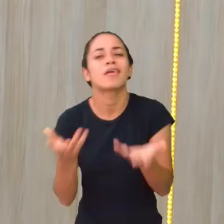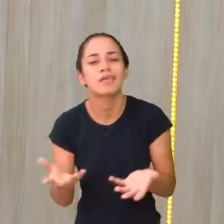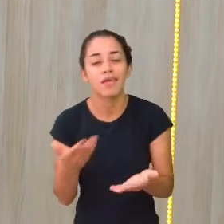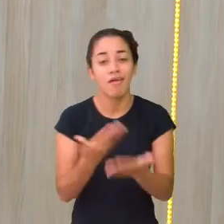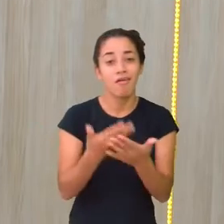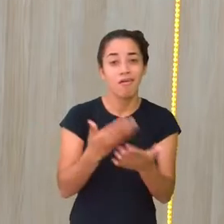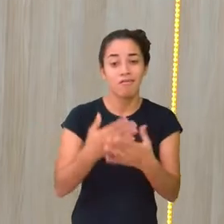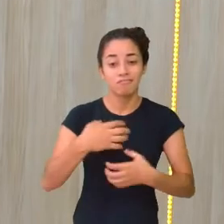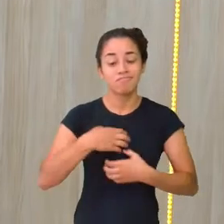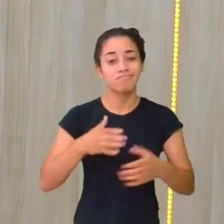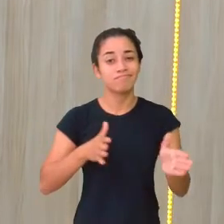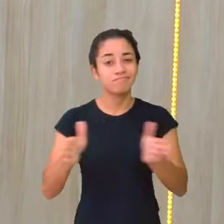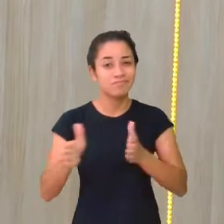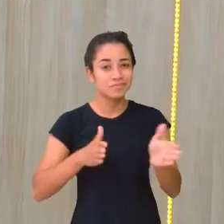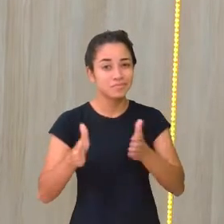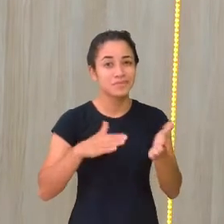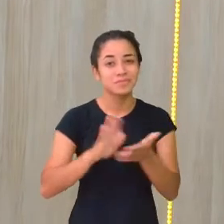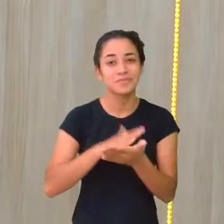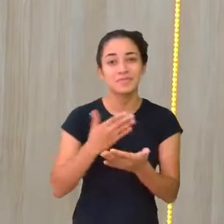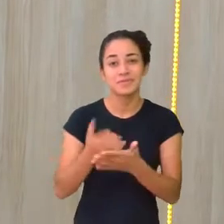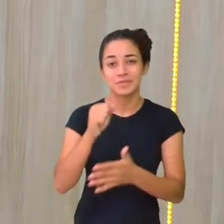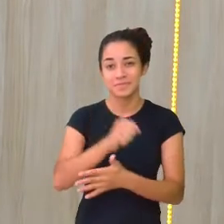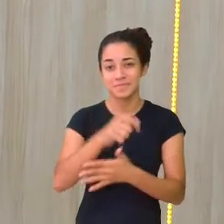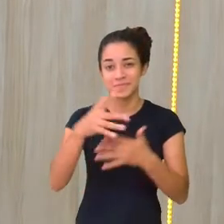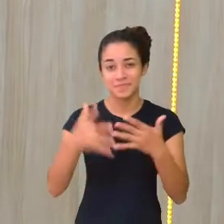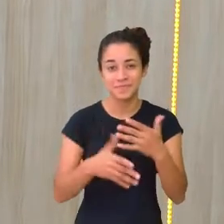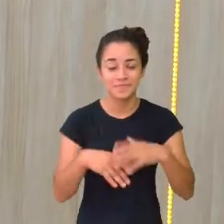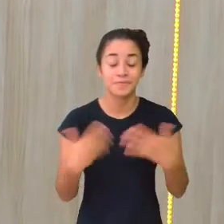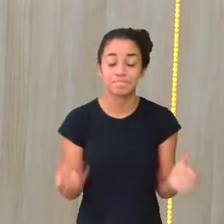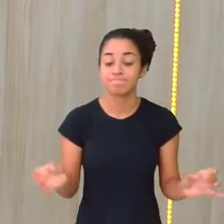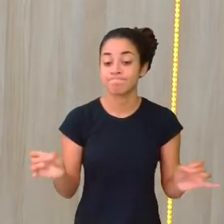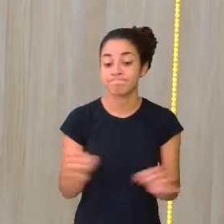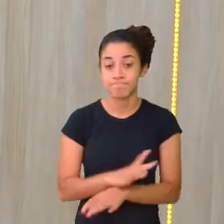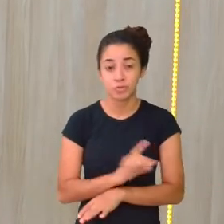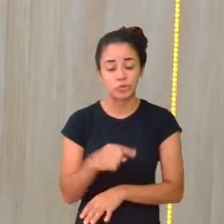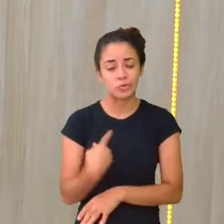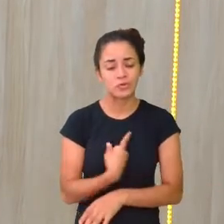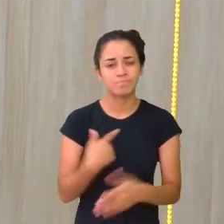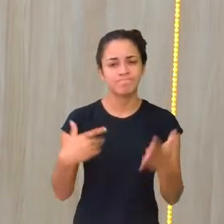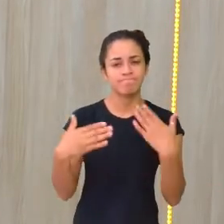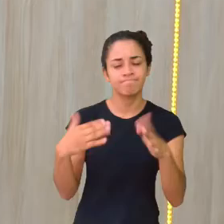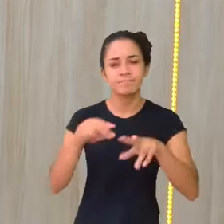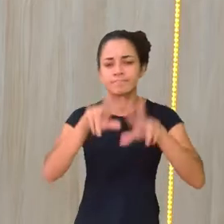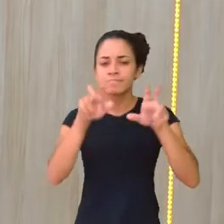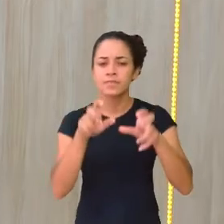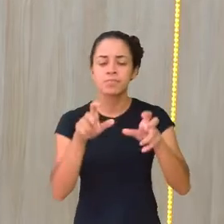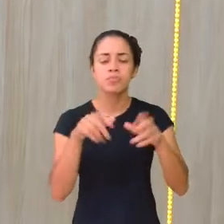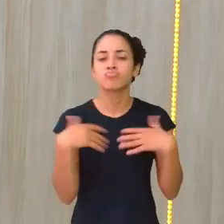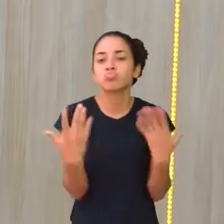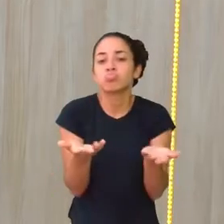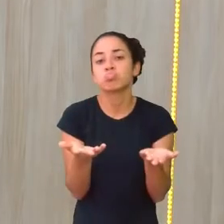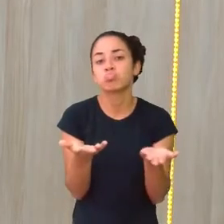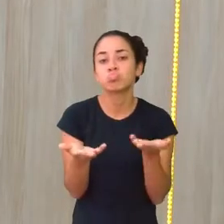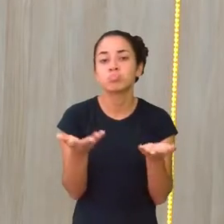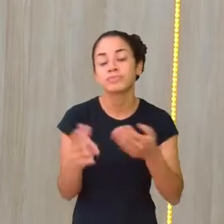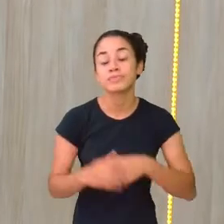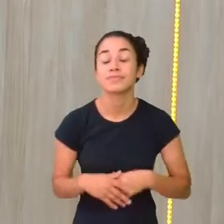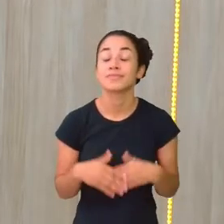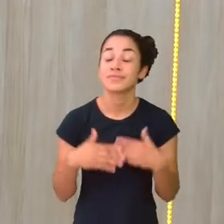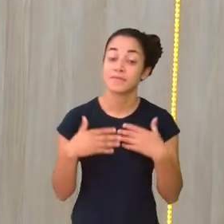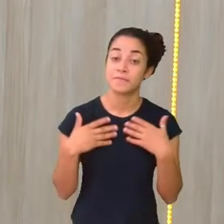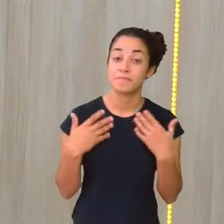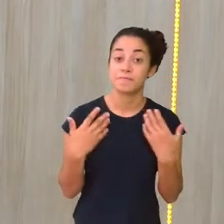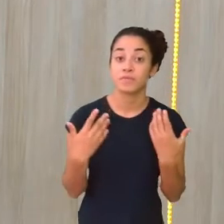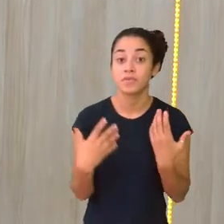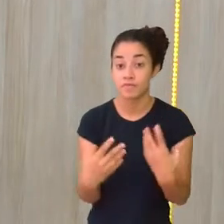mais acessível, fazendo a interpretação de Libras. Pronto, professor, a gente vai falar sobre o que aqui na nossa aula de hoje? Vamos tratar